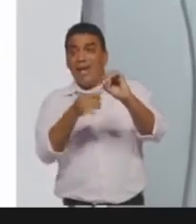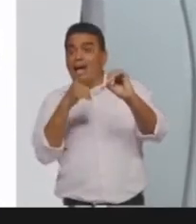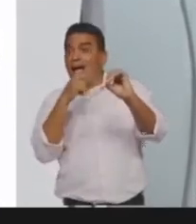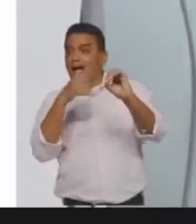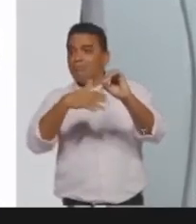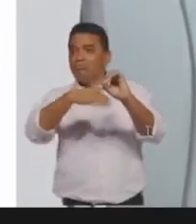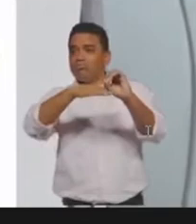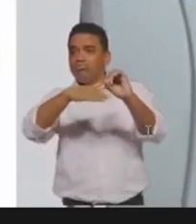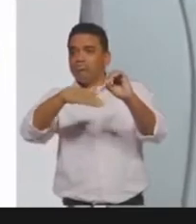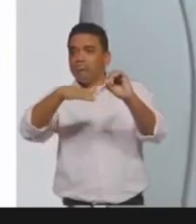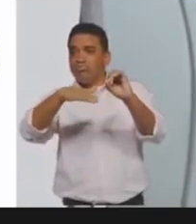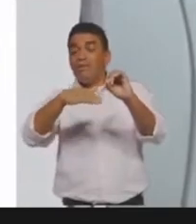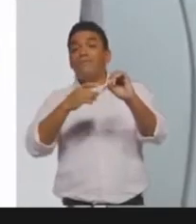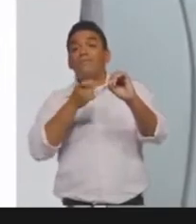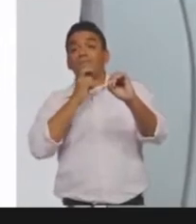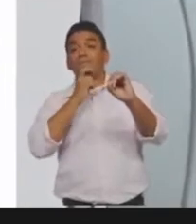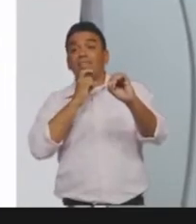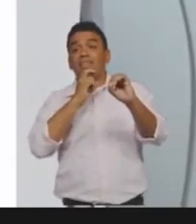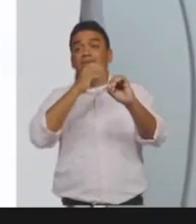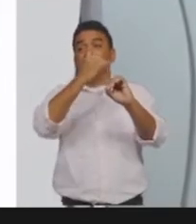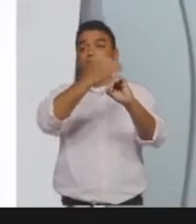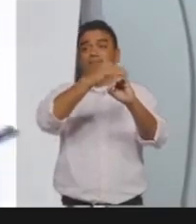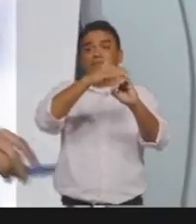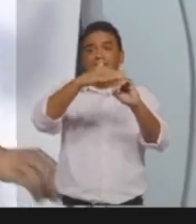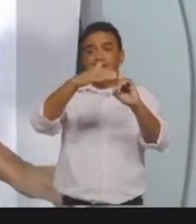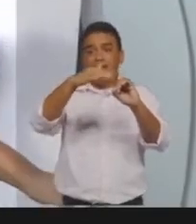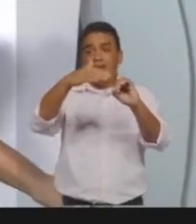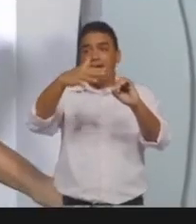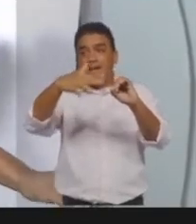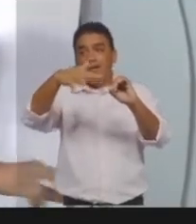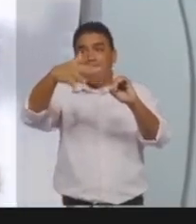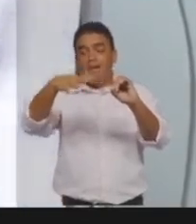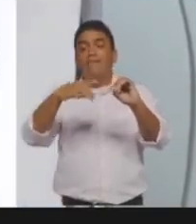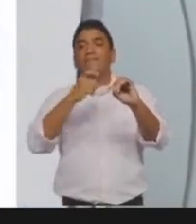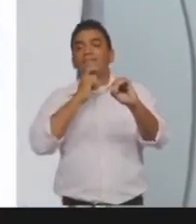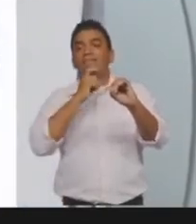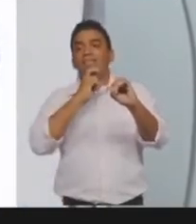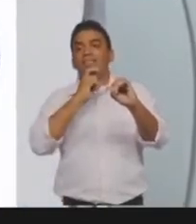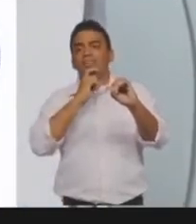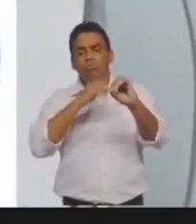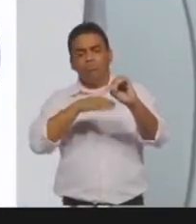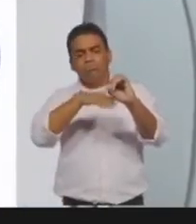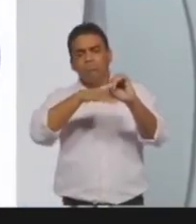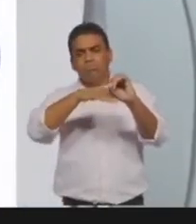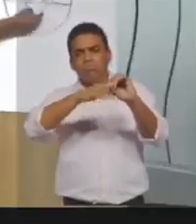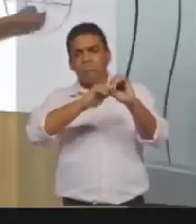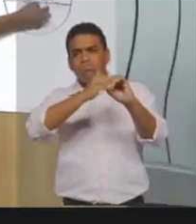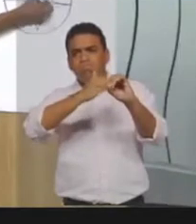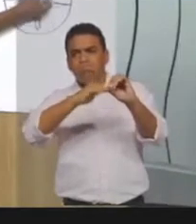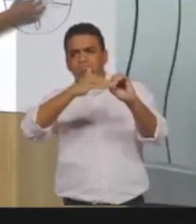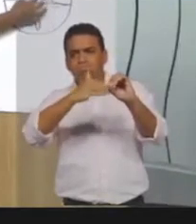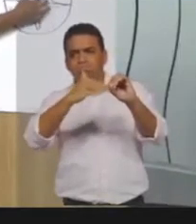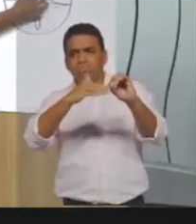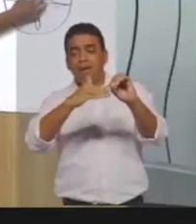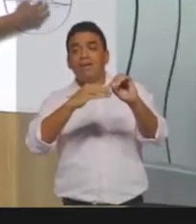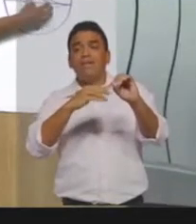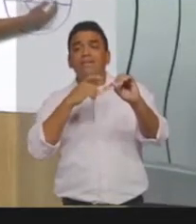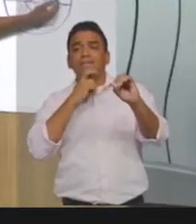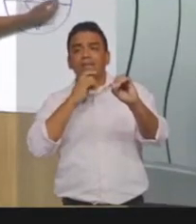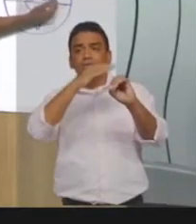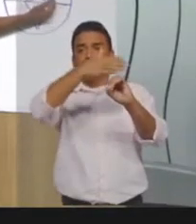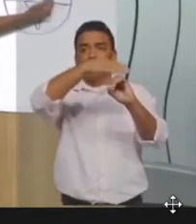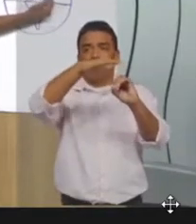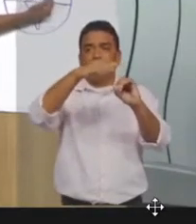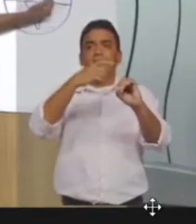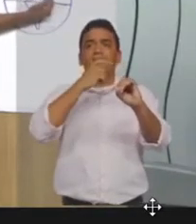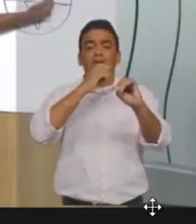planeta, tendem a ser mais frias. Essa que é a ideia aqui das correntes marítimas. Então, as correntes marítimas quentes, quando